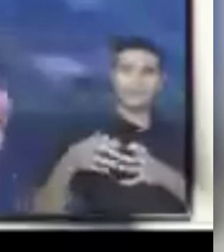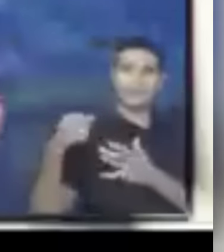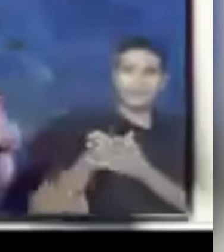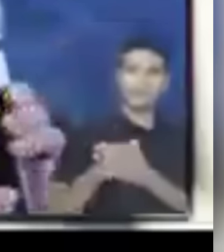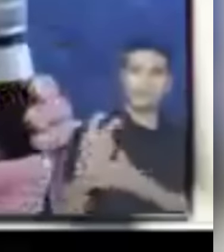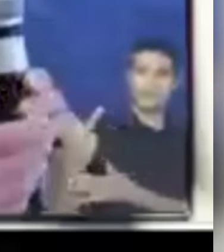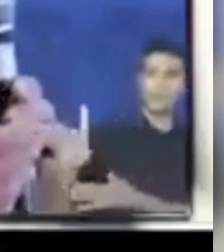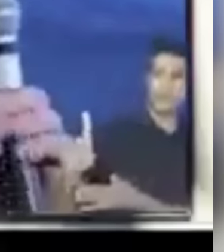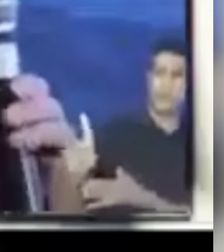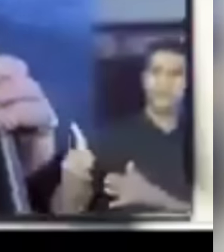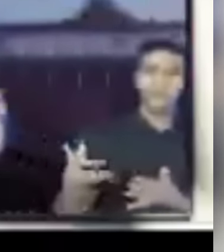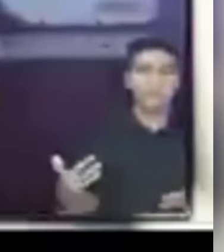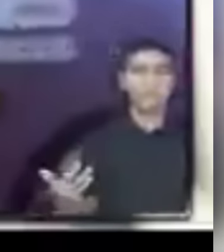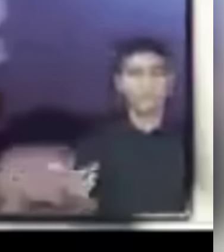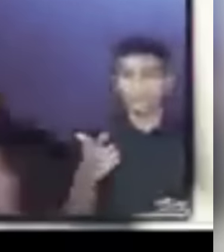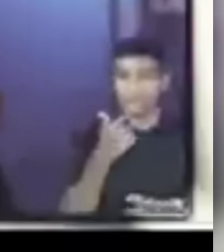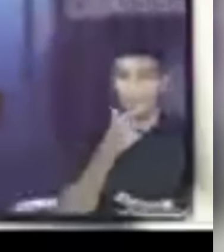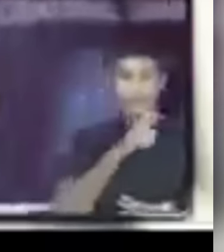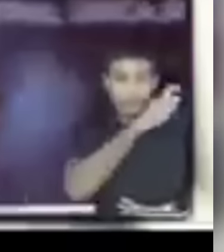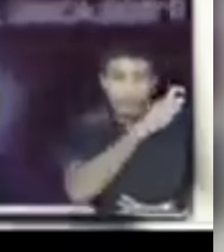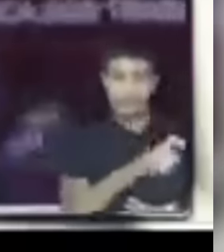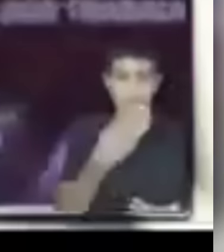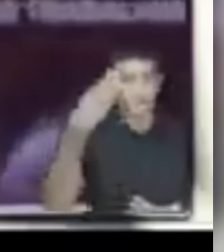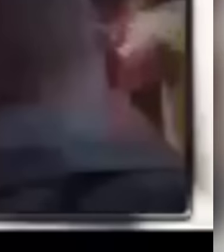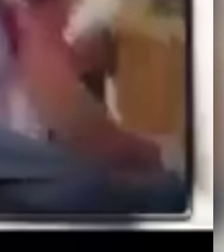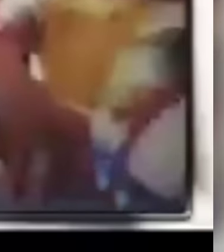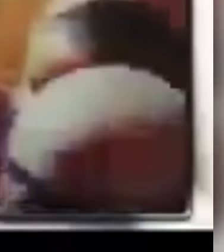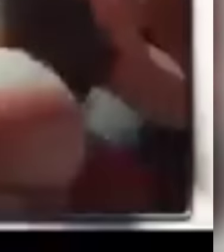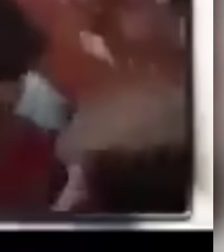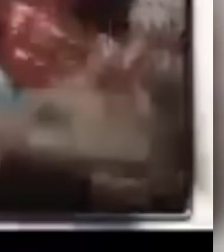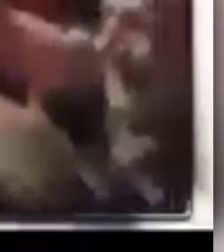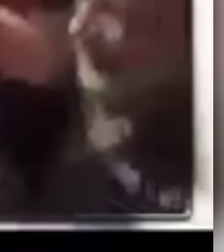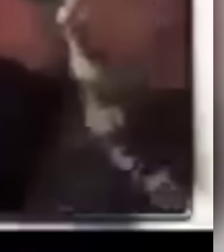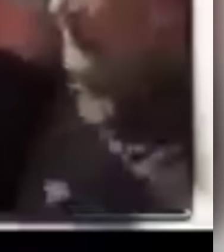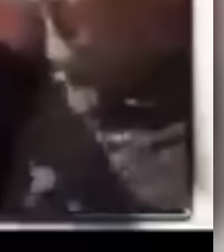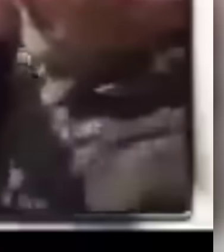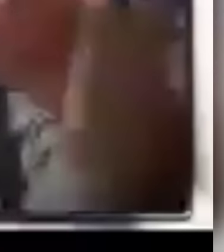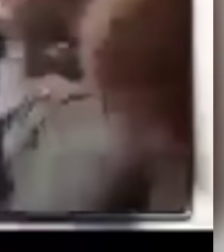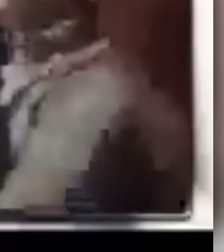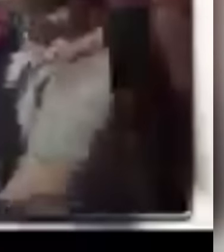apertada. Ele não se mistura com o povo pobre.